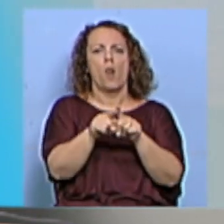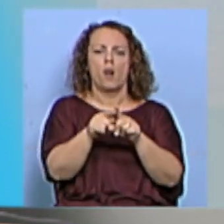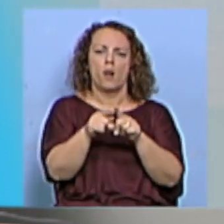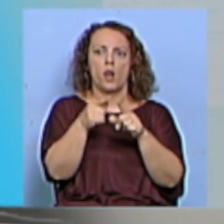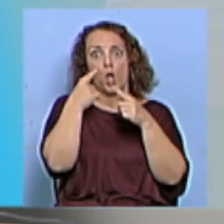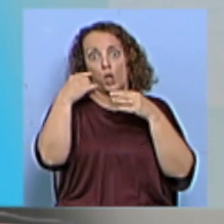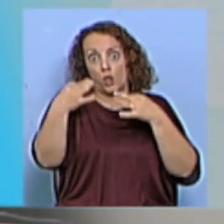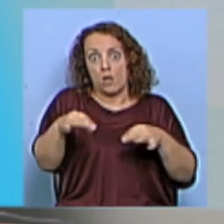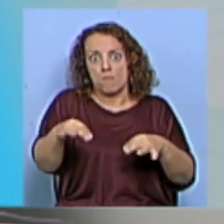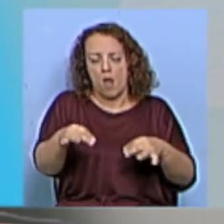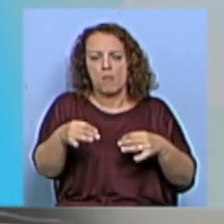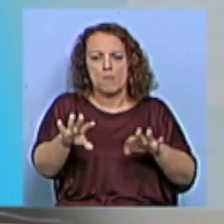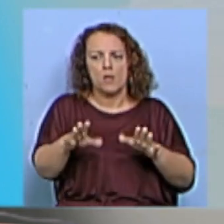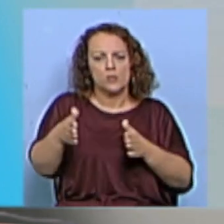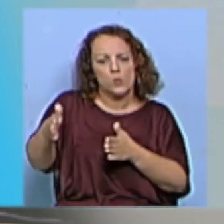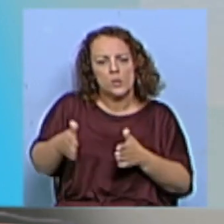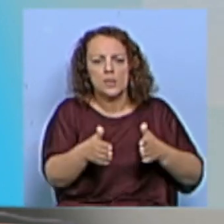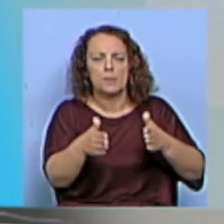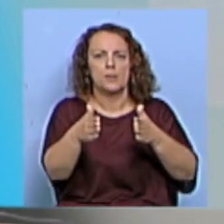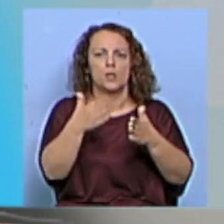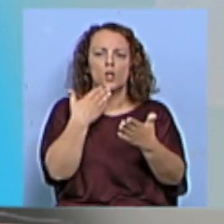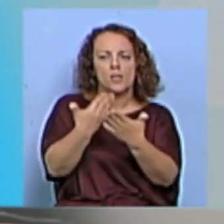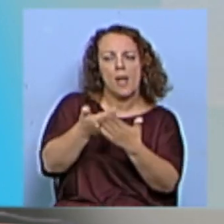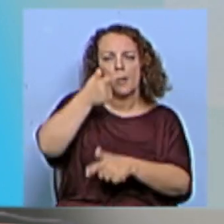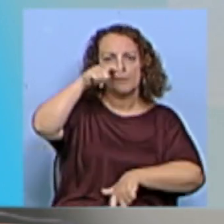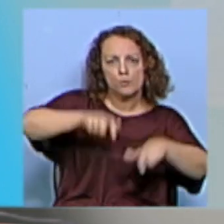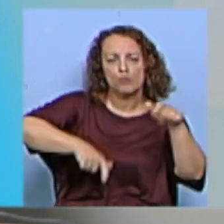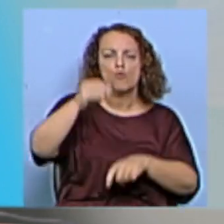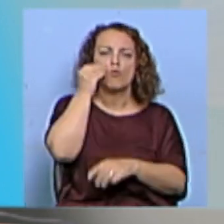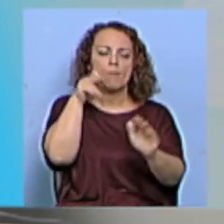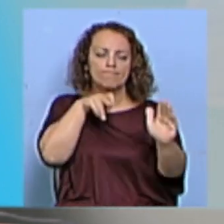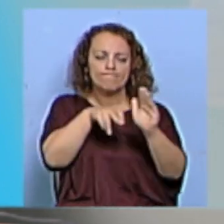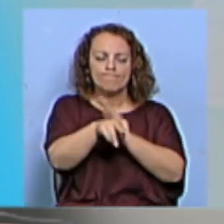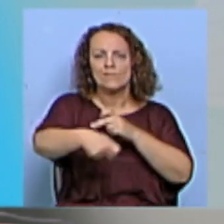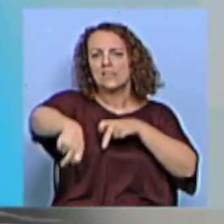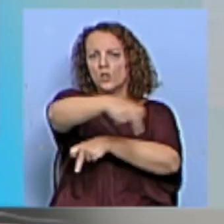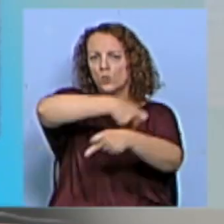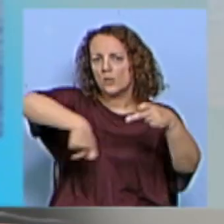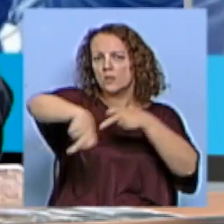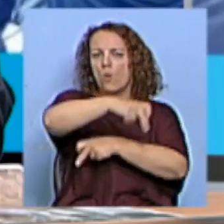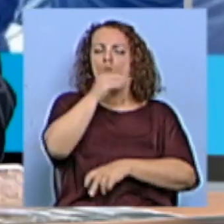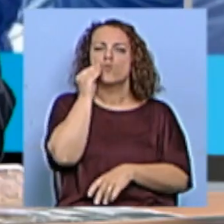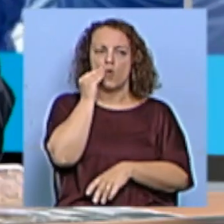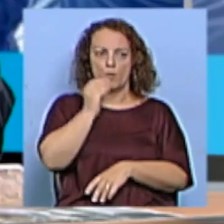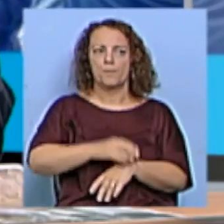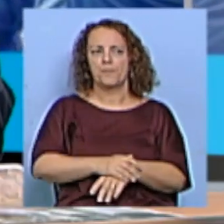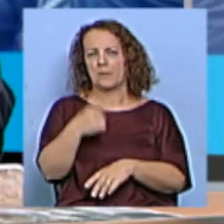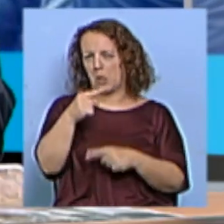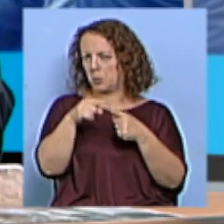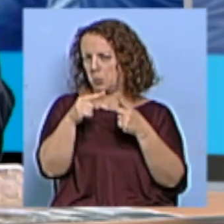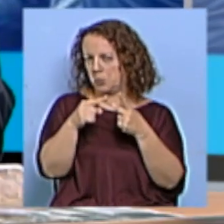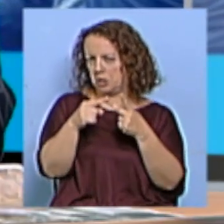Estará no encaminhamento que se possa fazer às pessoas, na circulação dentro dos templos? Duas ou três questões,